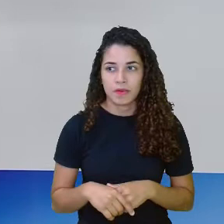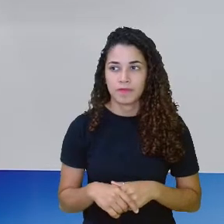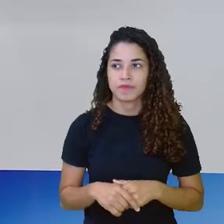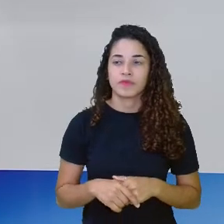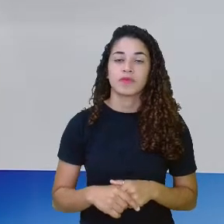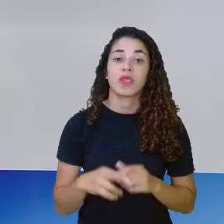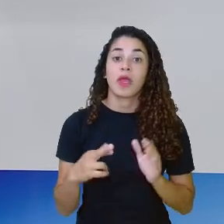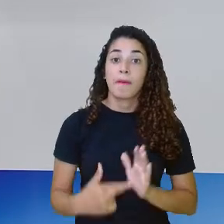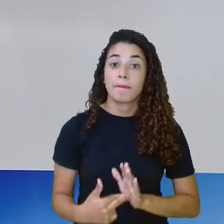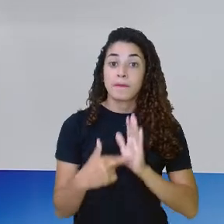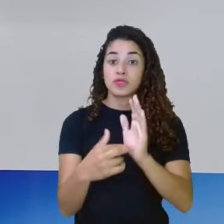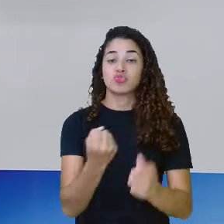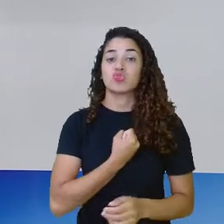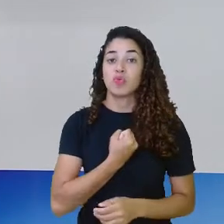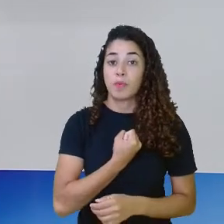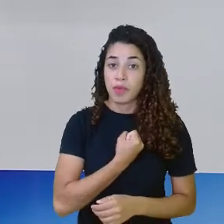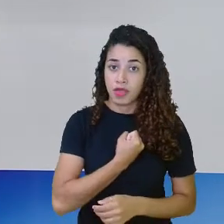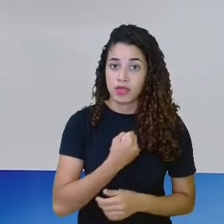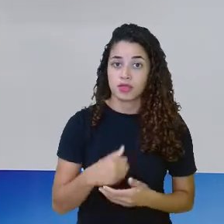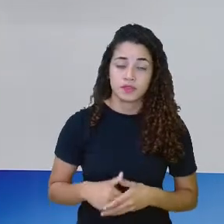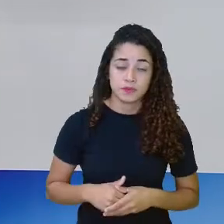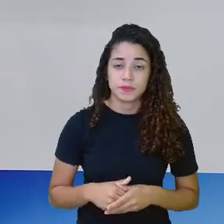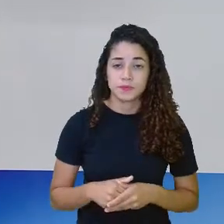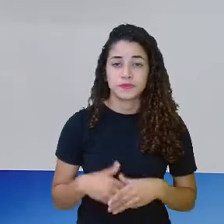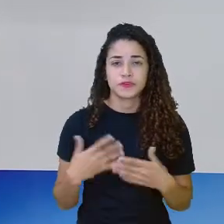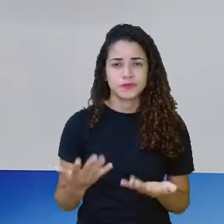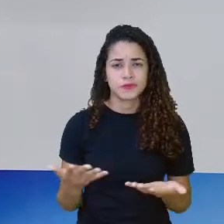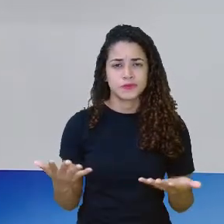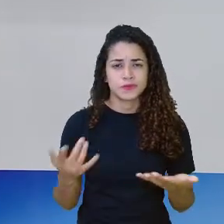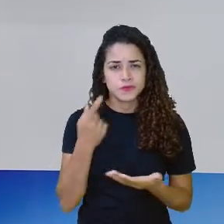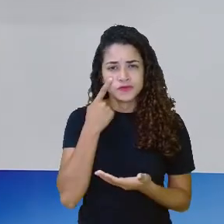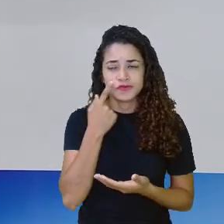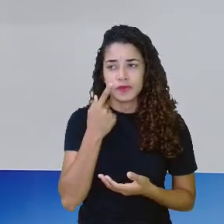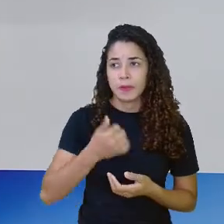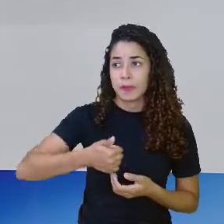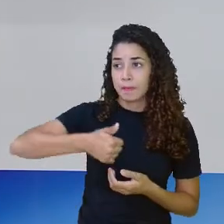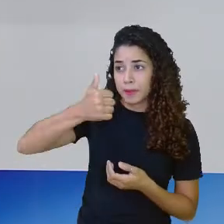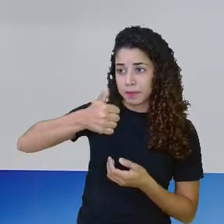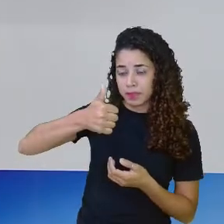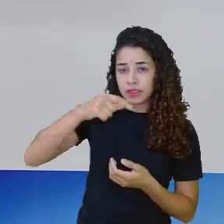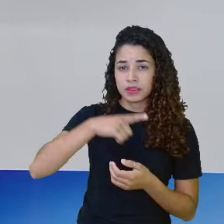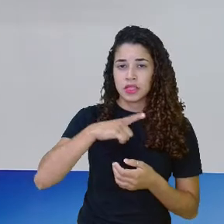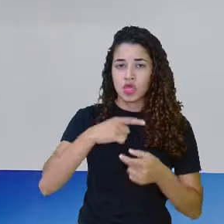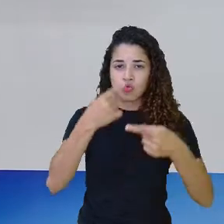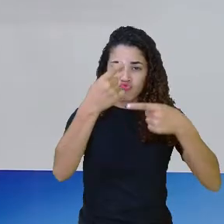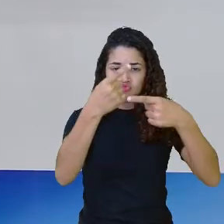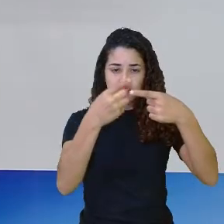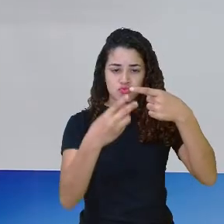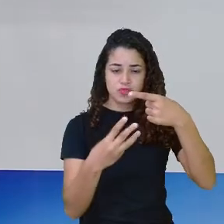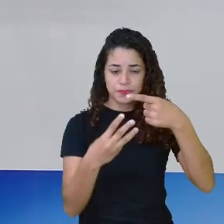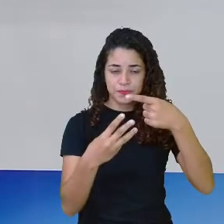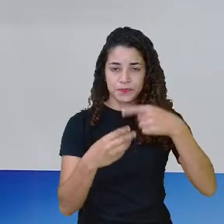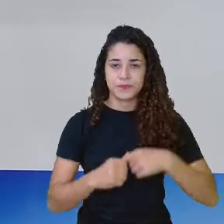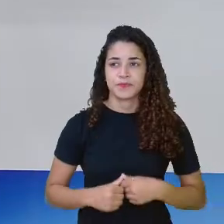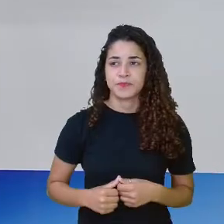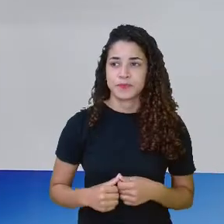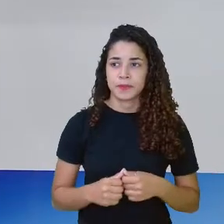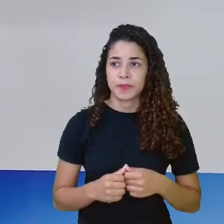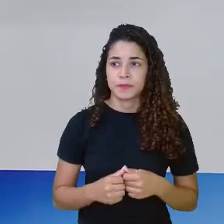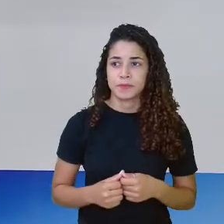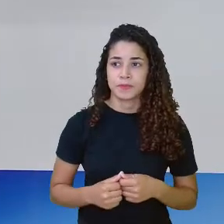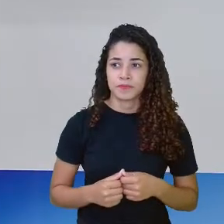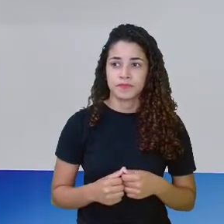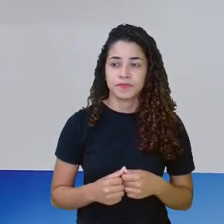do número fracionário. Então, olha só, o número 1 eu tenho 1 em cima e o 3 embaixo. Eu não vou